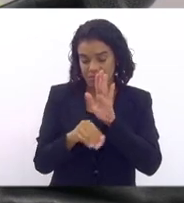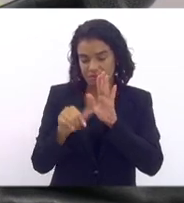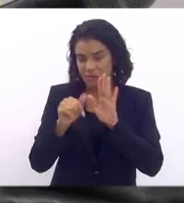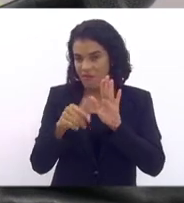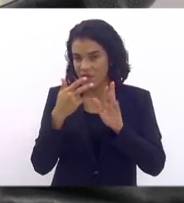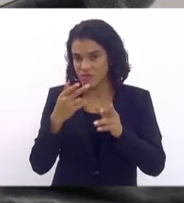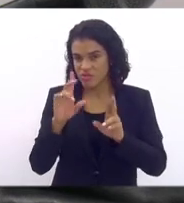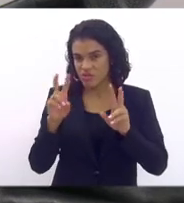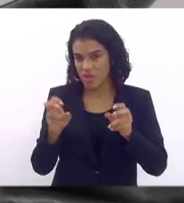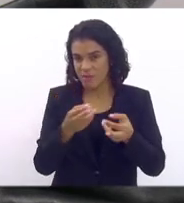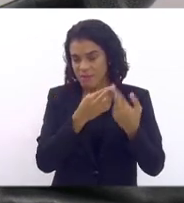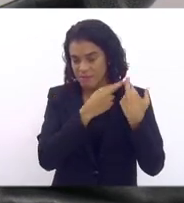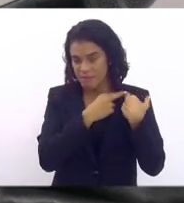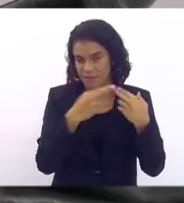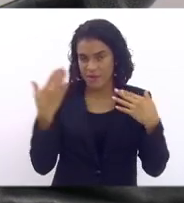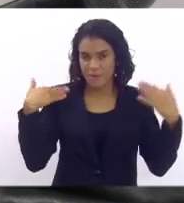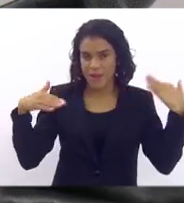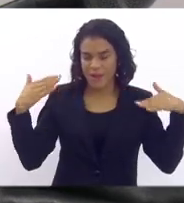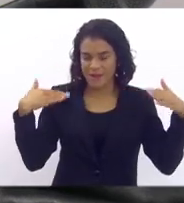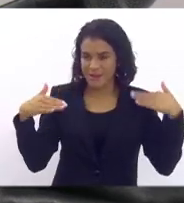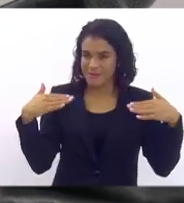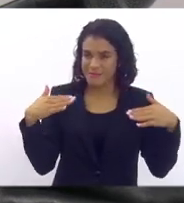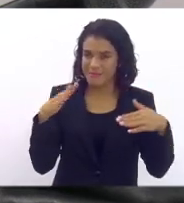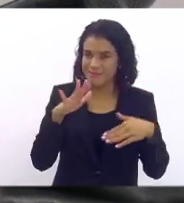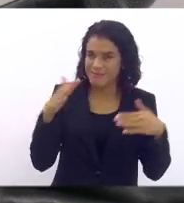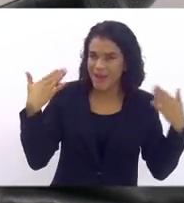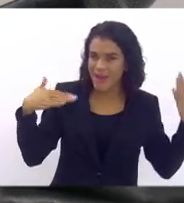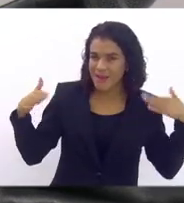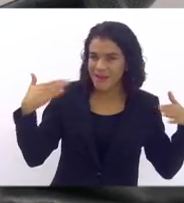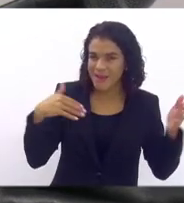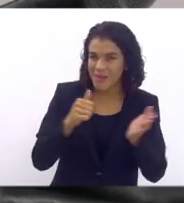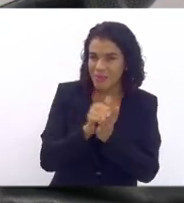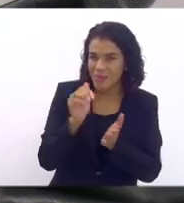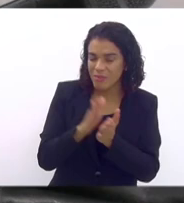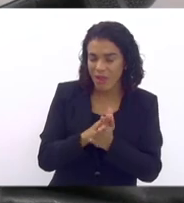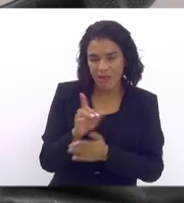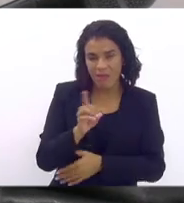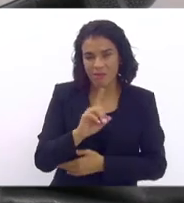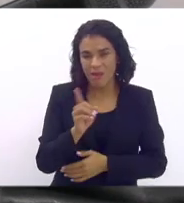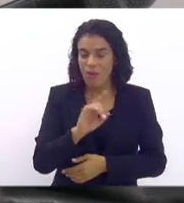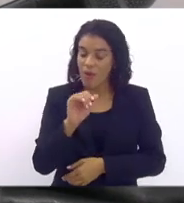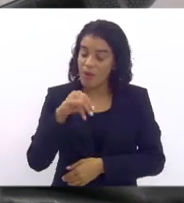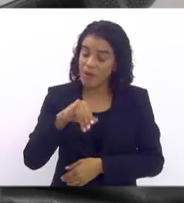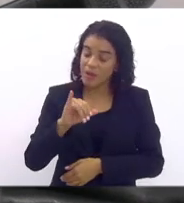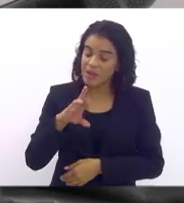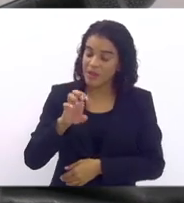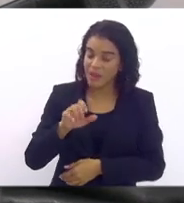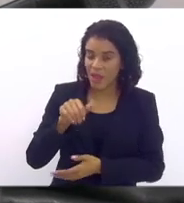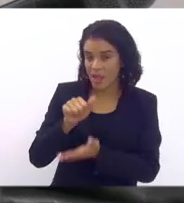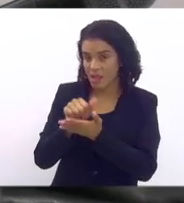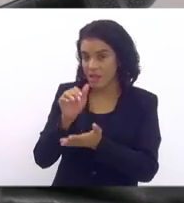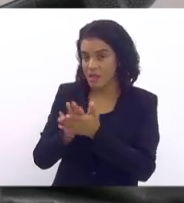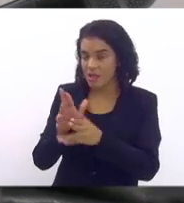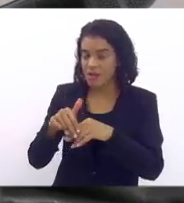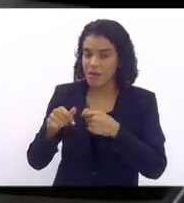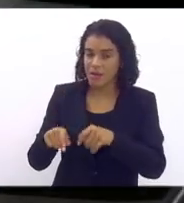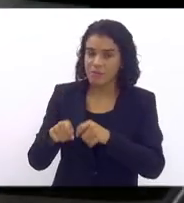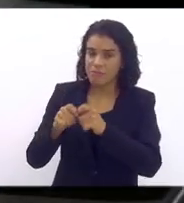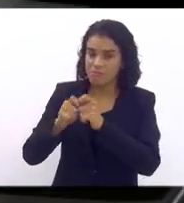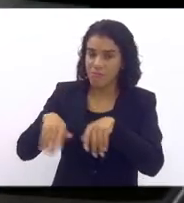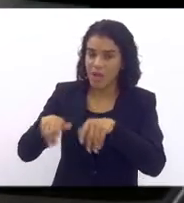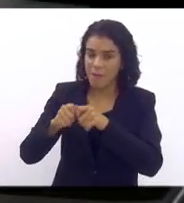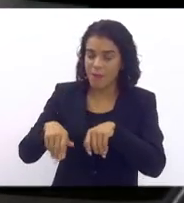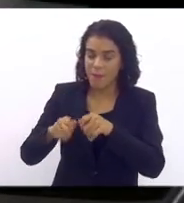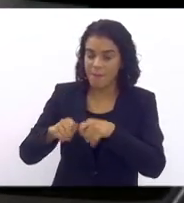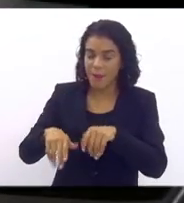Brasil que não cabe a Marinha do Brasil multar cabe ao inia por danos ambientais ponto sim sim nesse caso